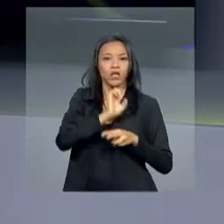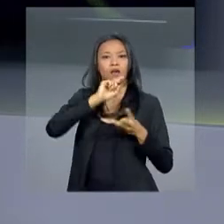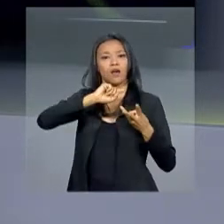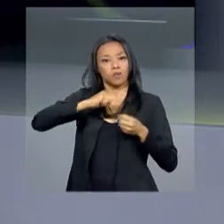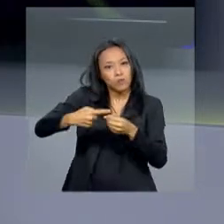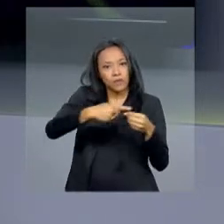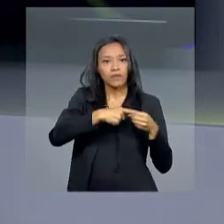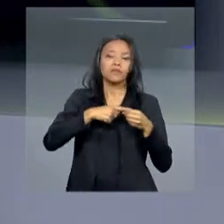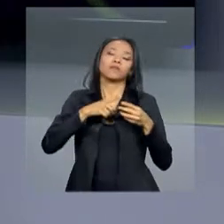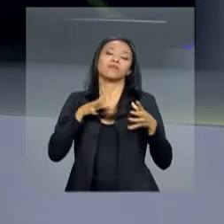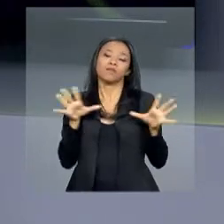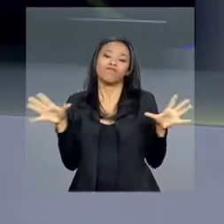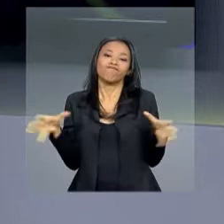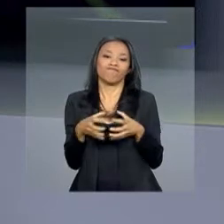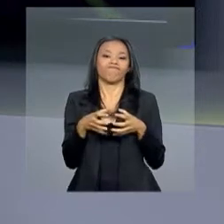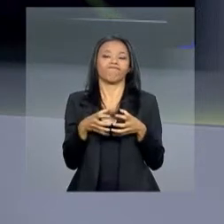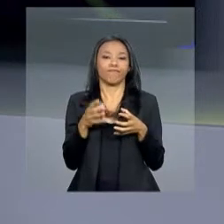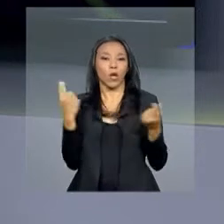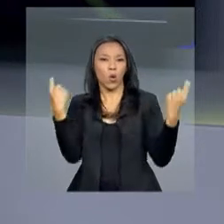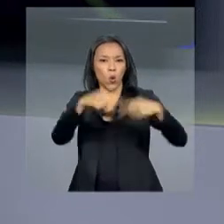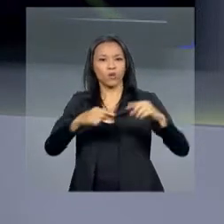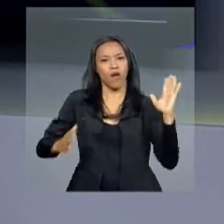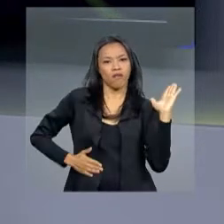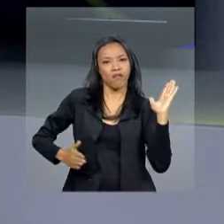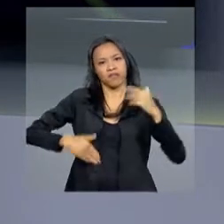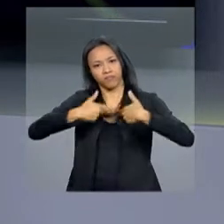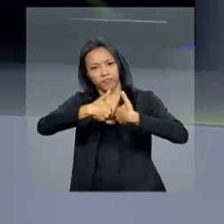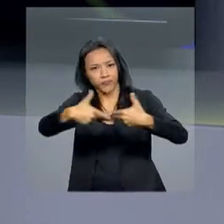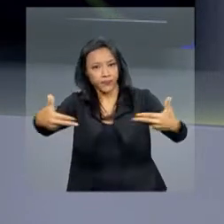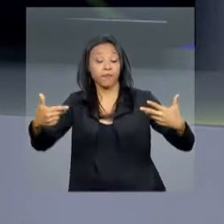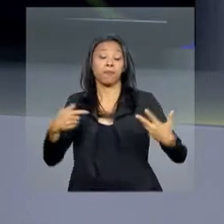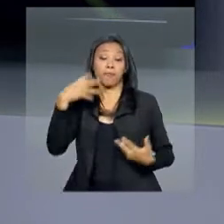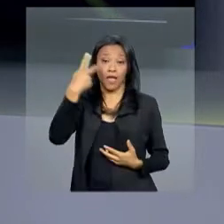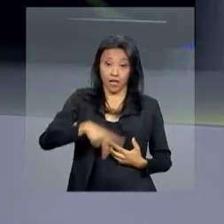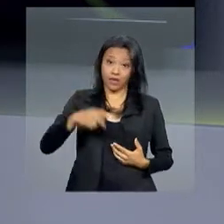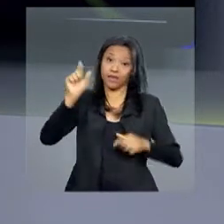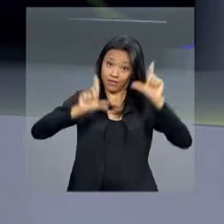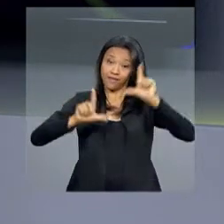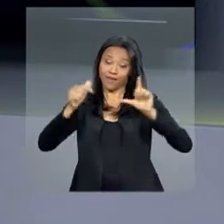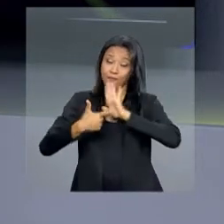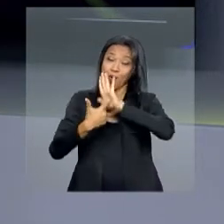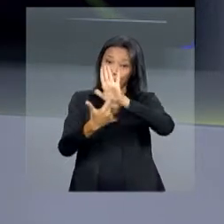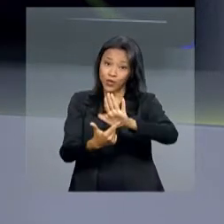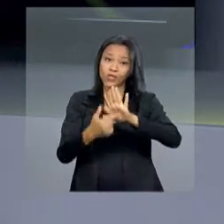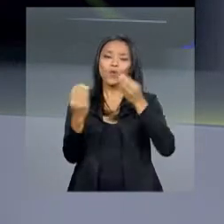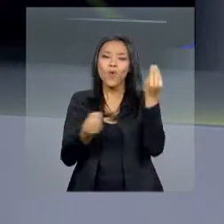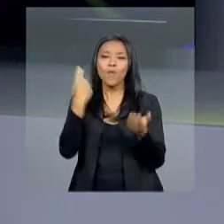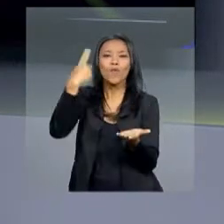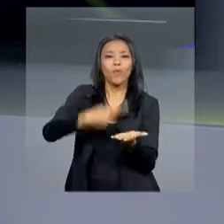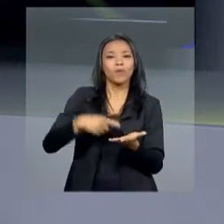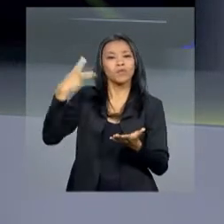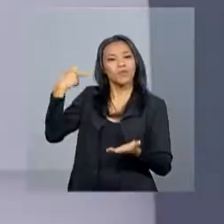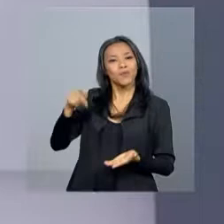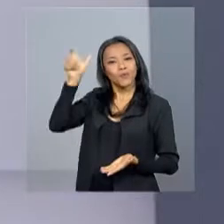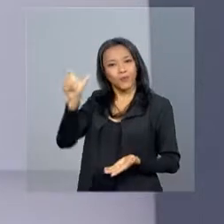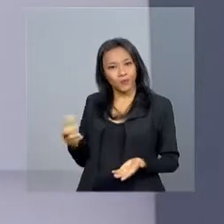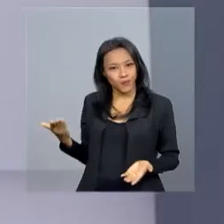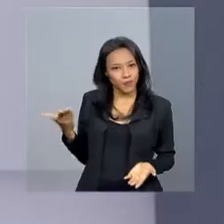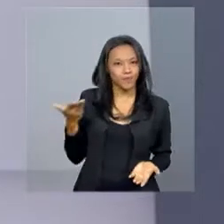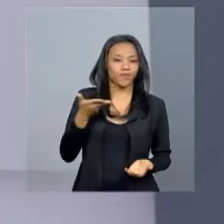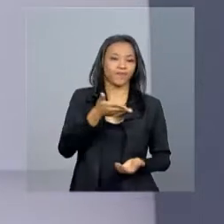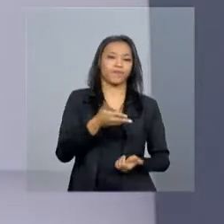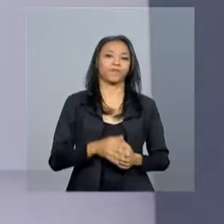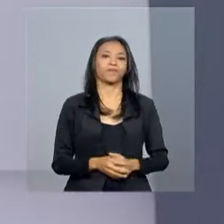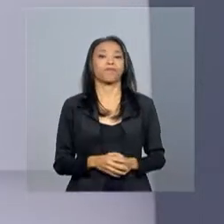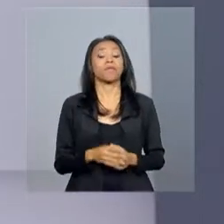no combate à criminalidade. A NBR traz para você todas as informações sobre essa agenda do presidente. E